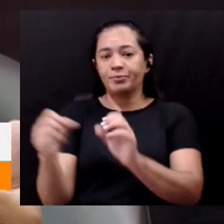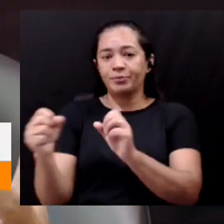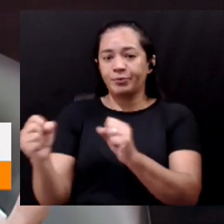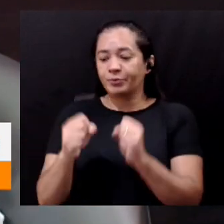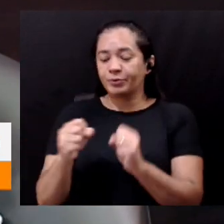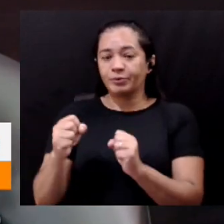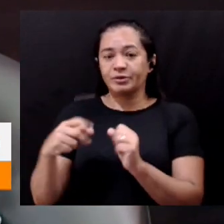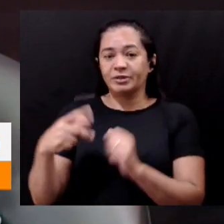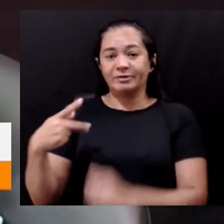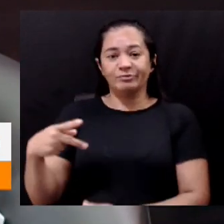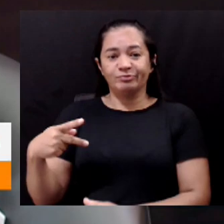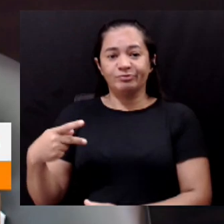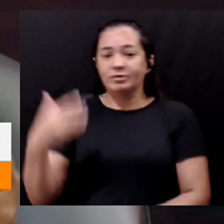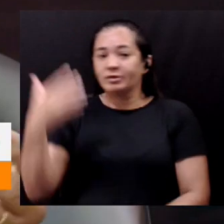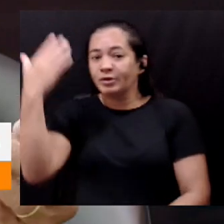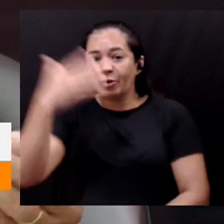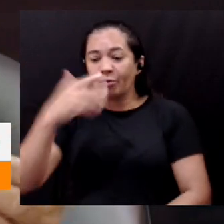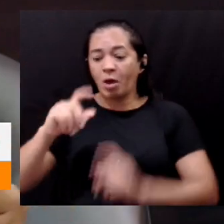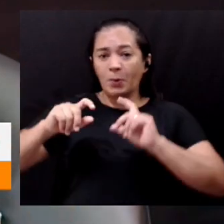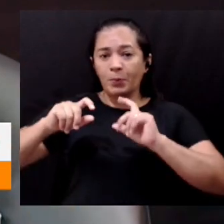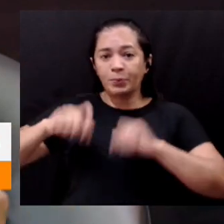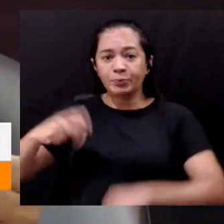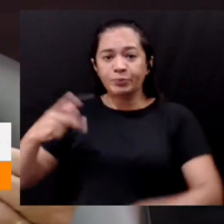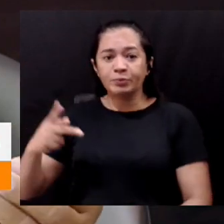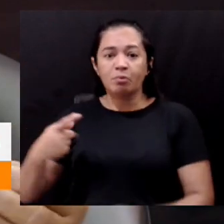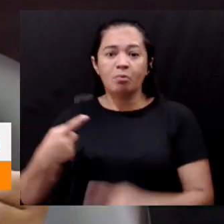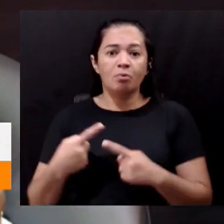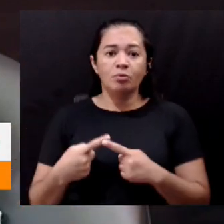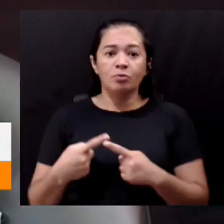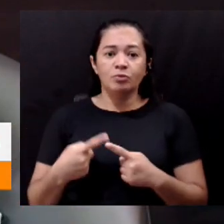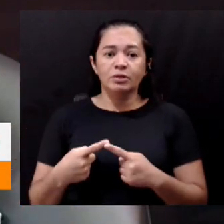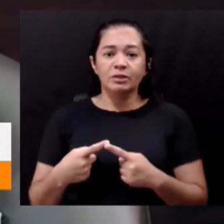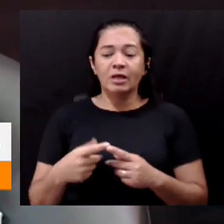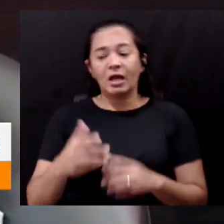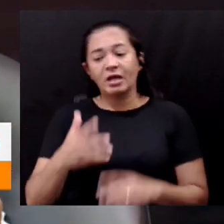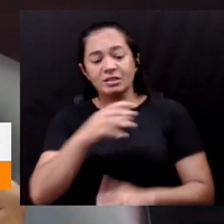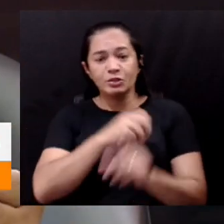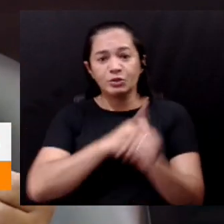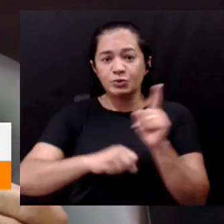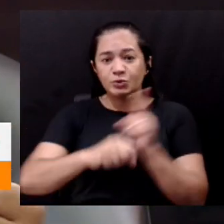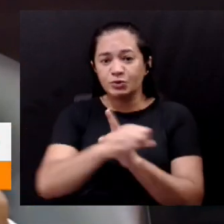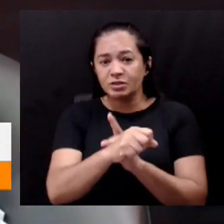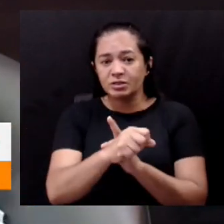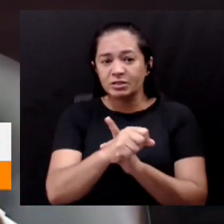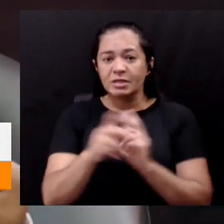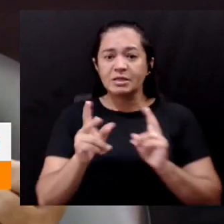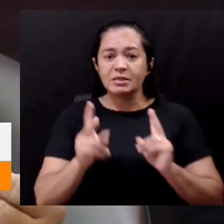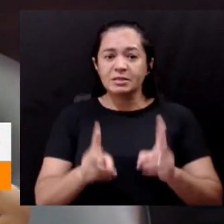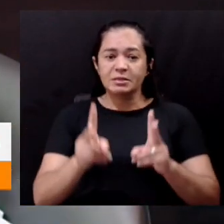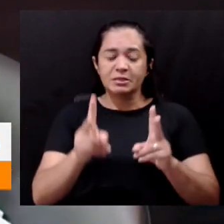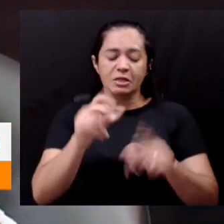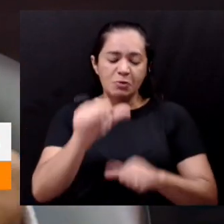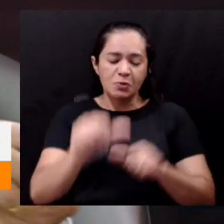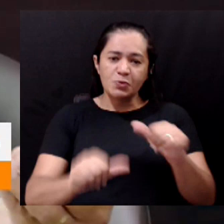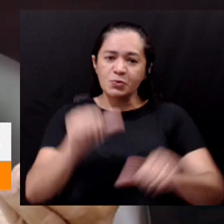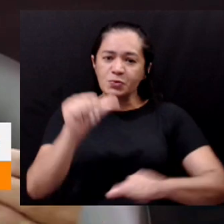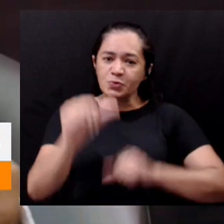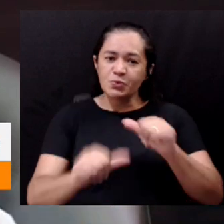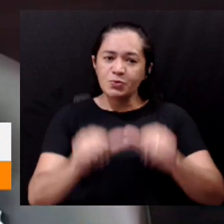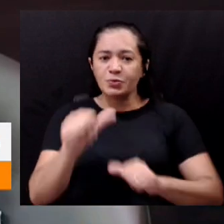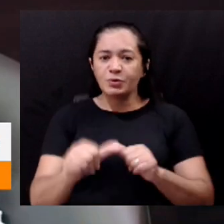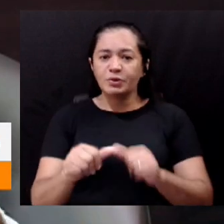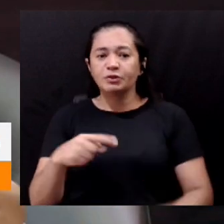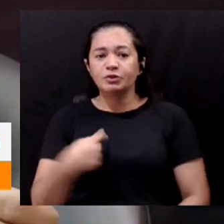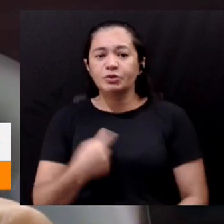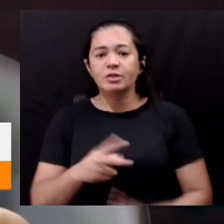demonstra a capacidade que ele tem, porque a sociedade vive em modelo de troca, né, uhum. inconscientemente nós estamos sempre em